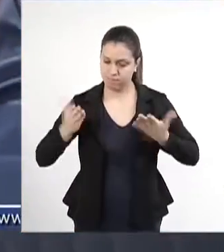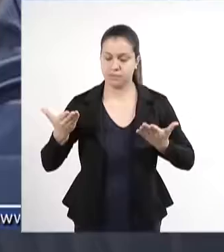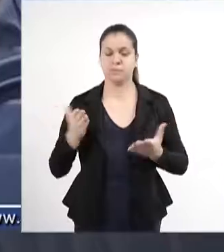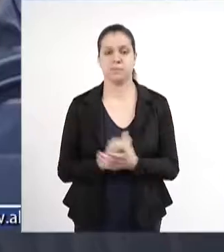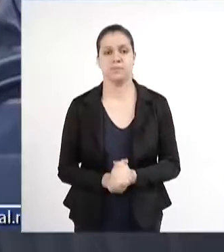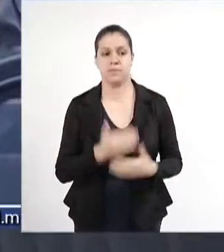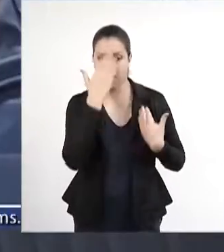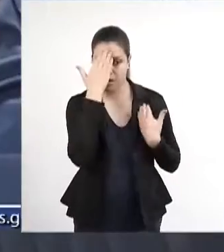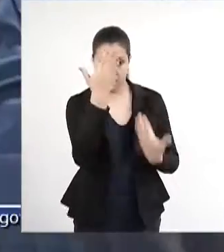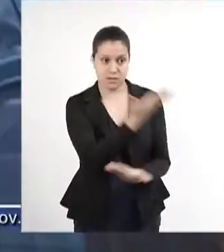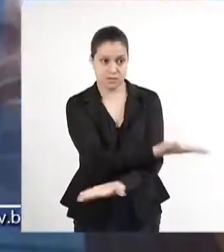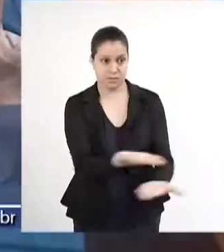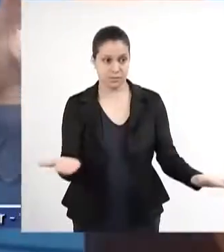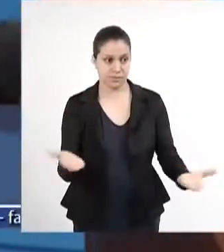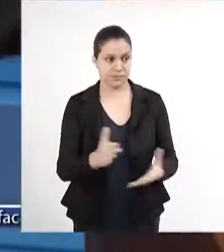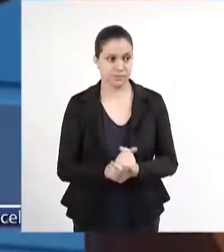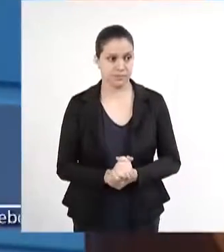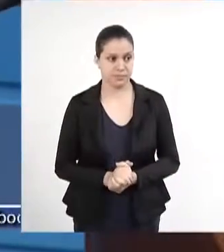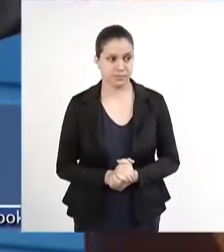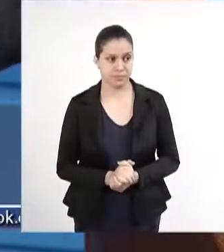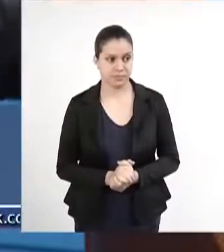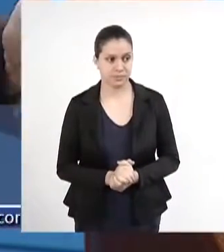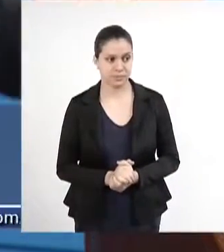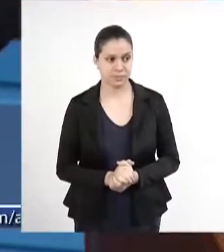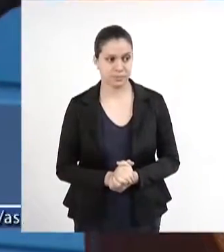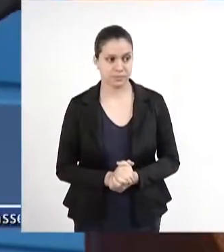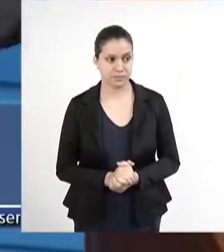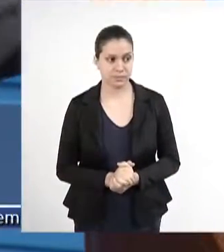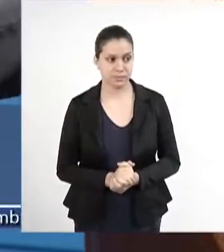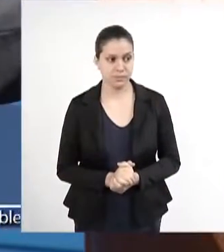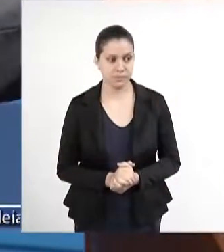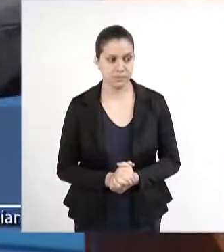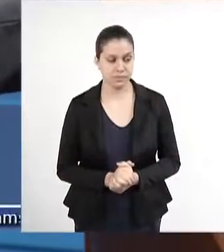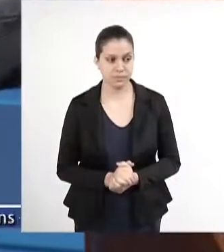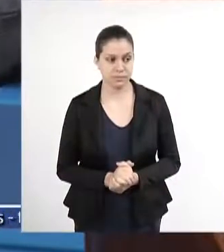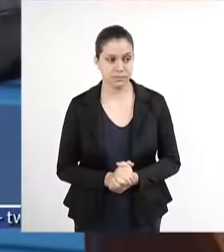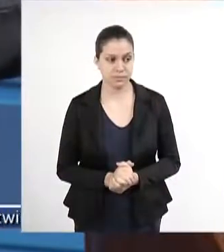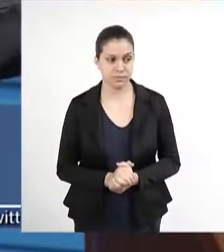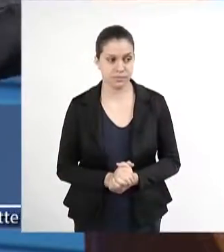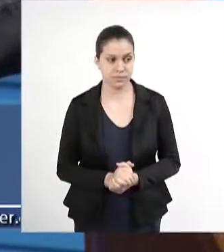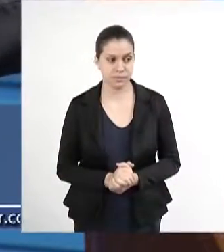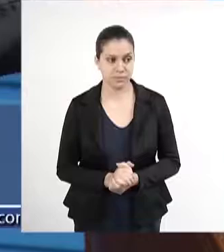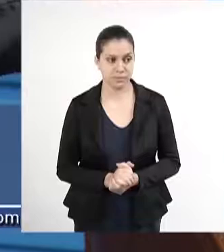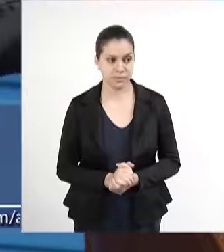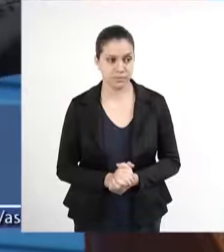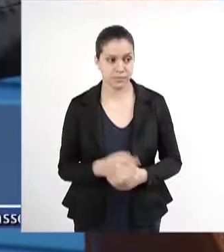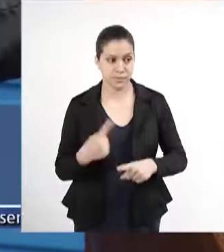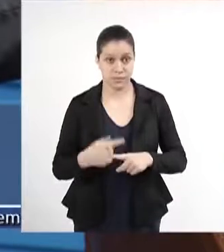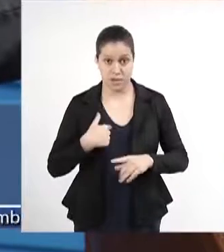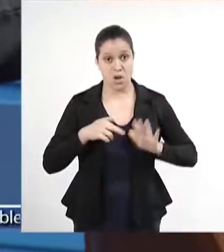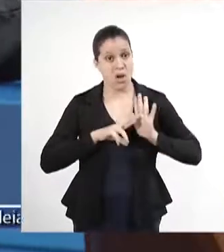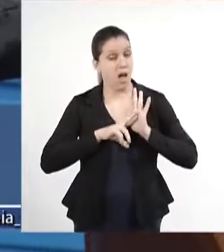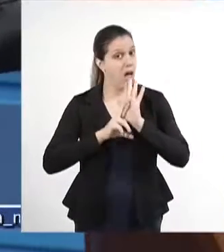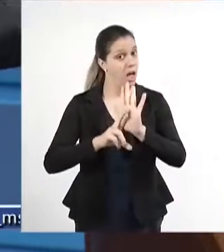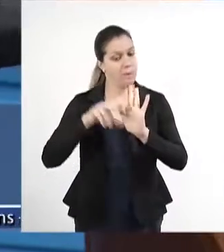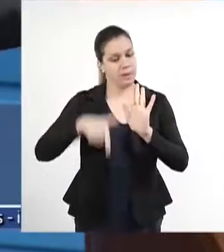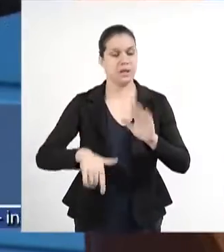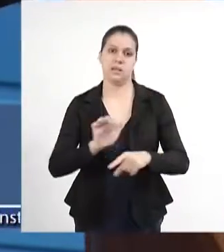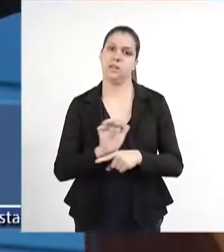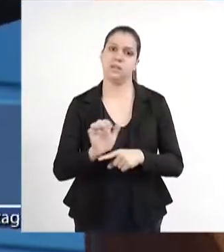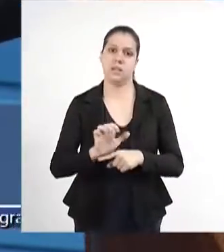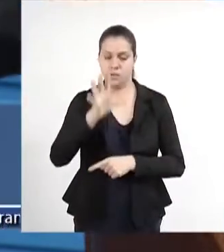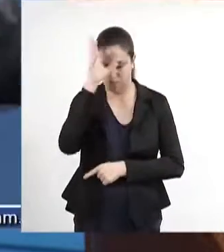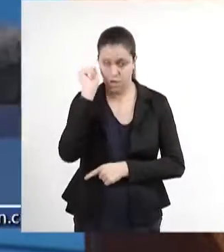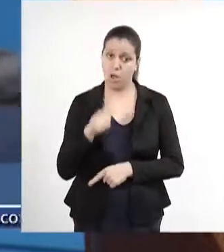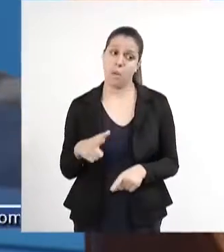agradecer aos nobres pares que me designaram, e aí vou falar diferente, eu fui representando o meu Estado, mas representando o meu Estado